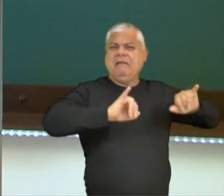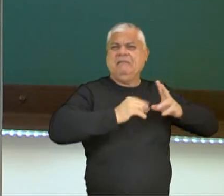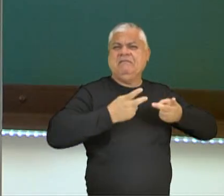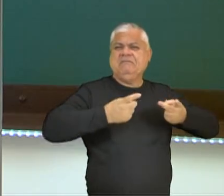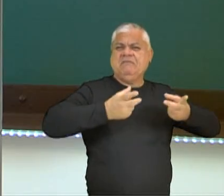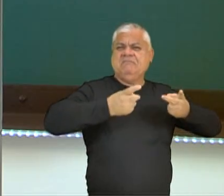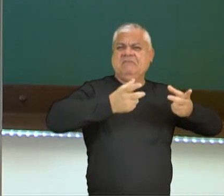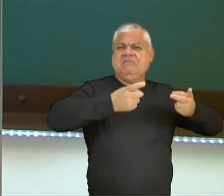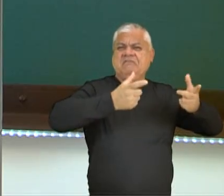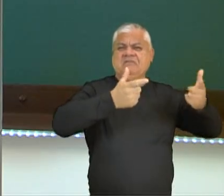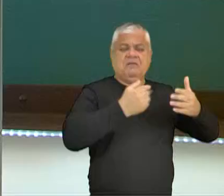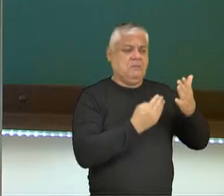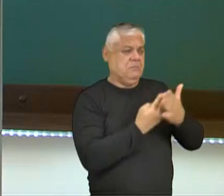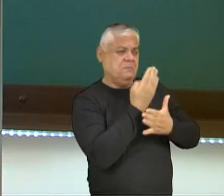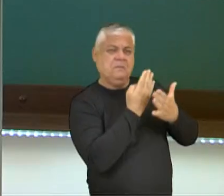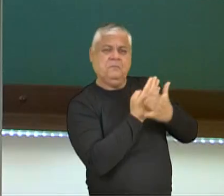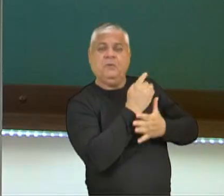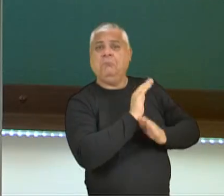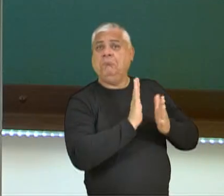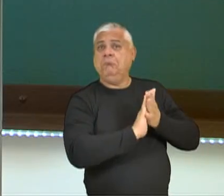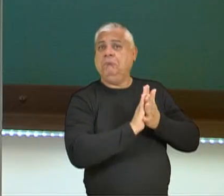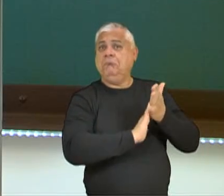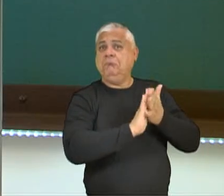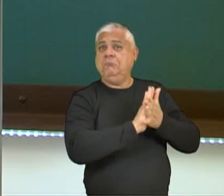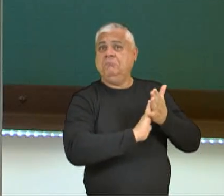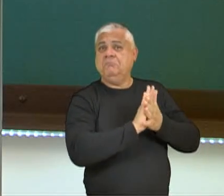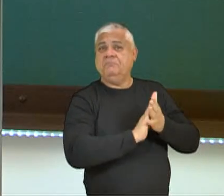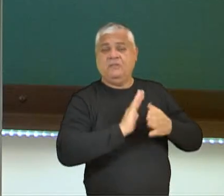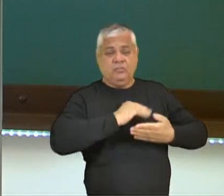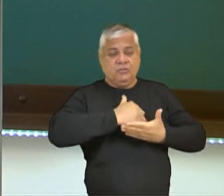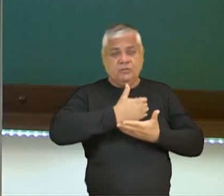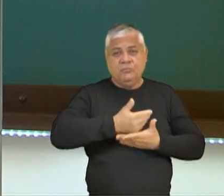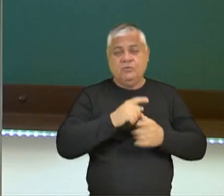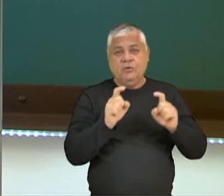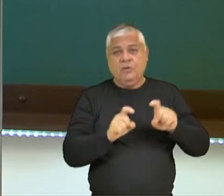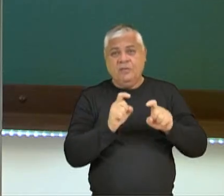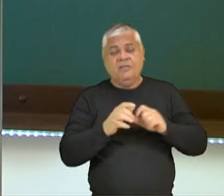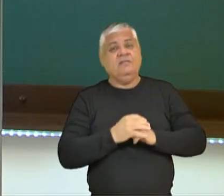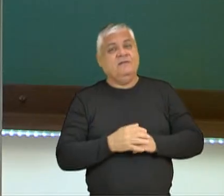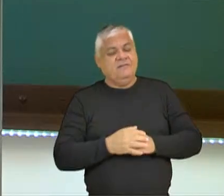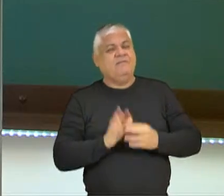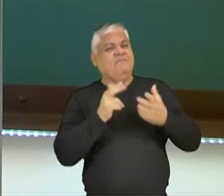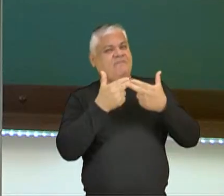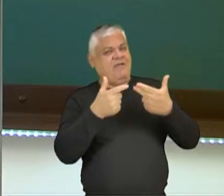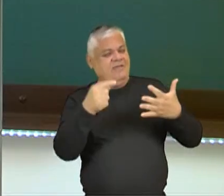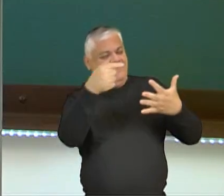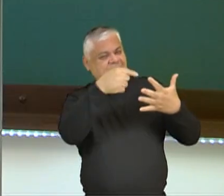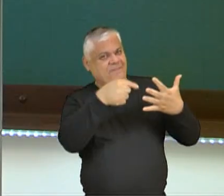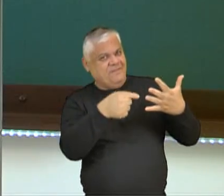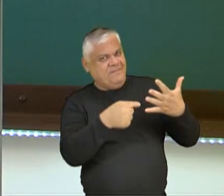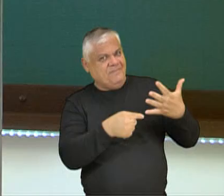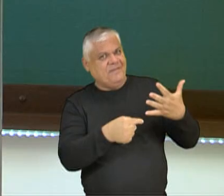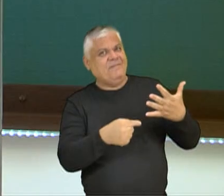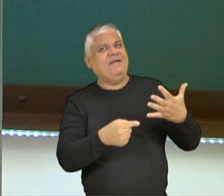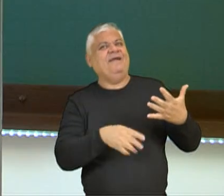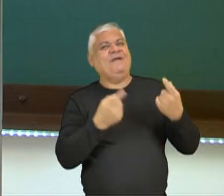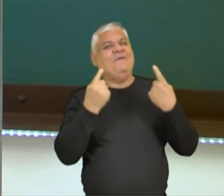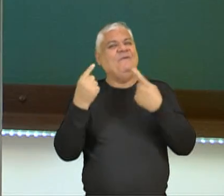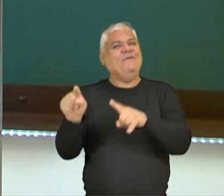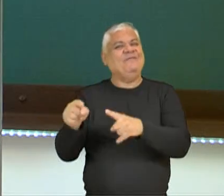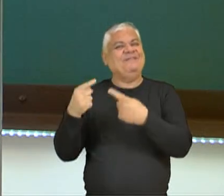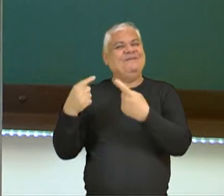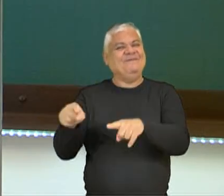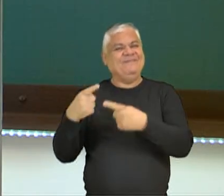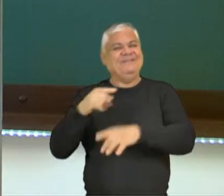caso de estarmos lendo, utilizando ali um notebook ou um computador, né? Então a gente tem vários elementos que distraem o